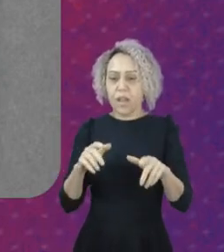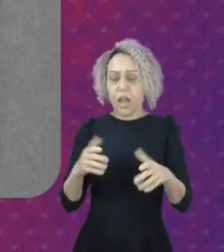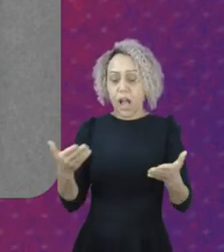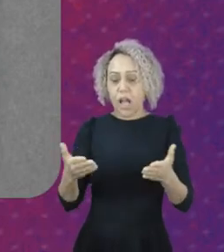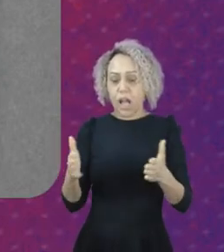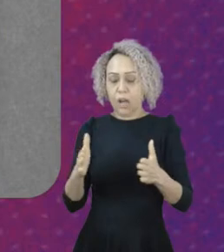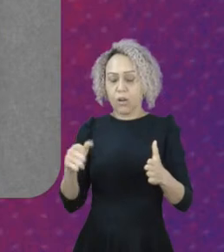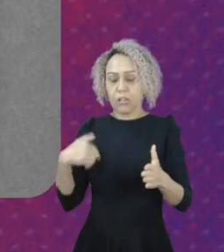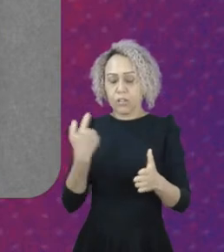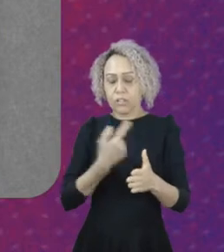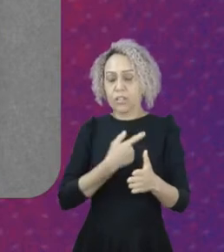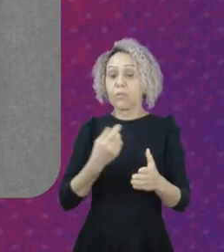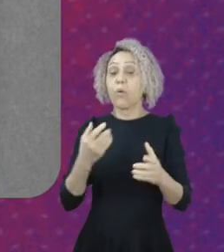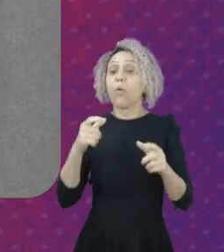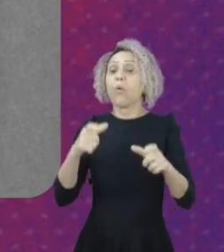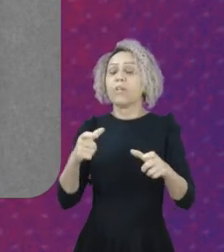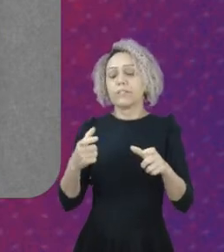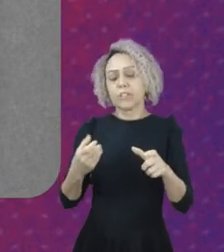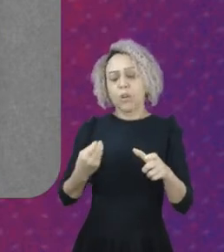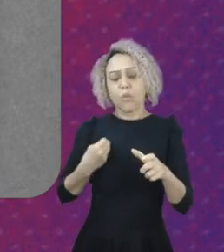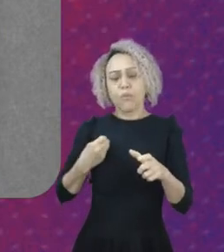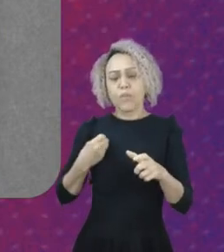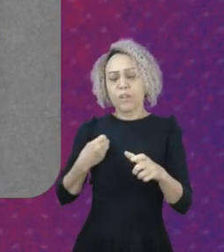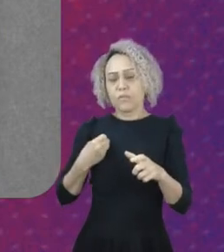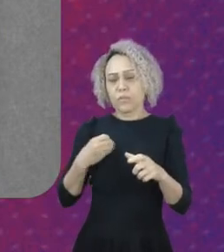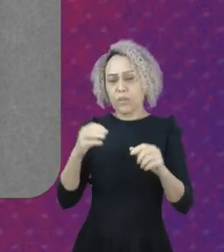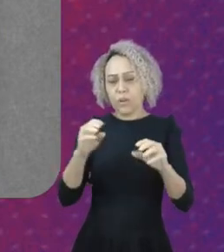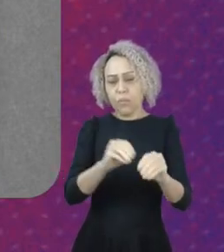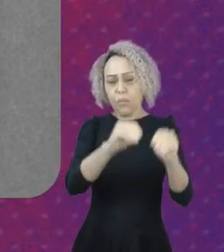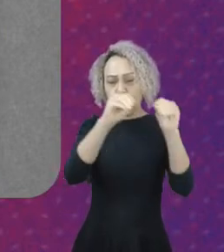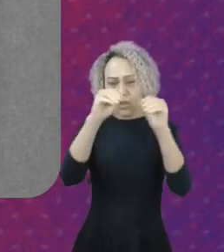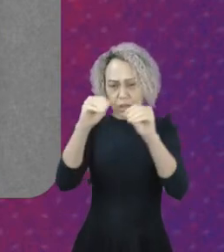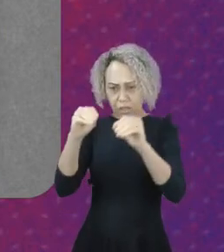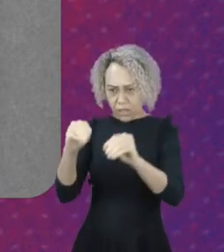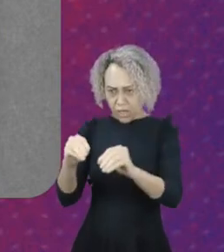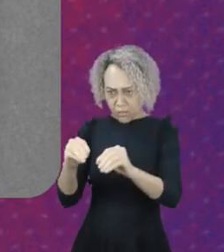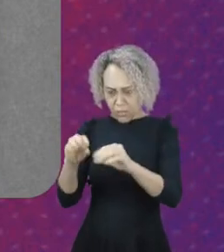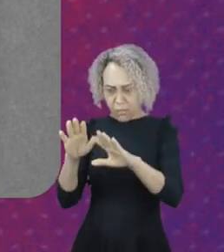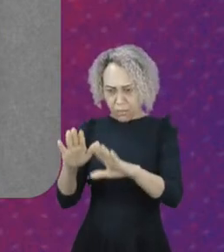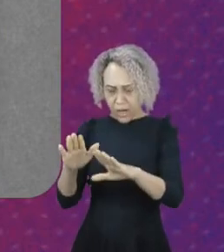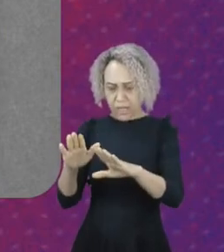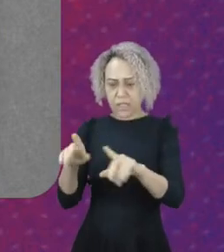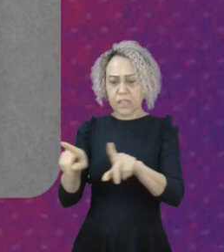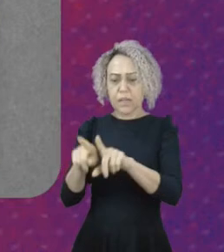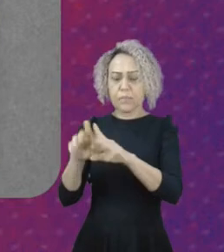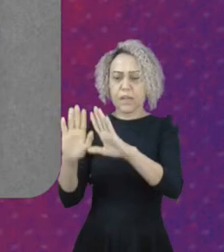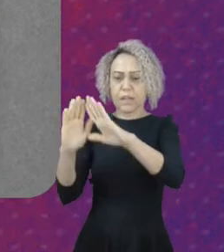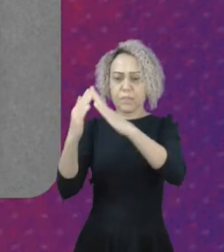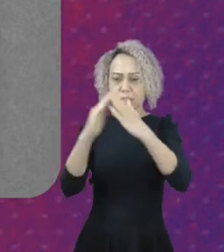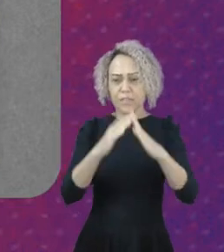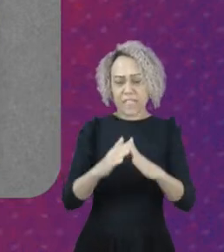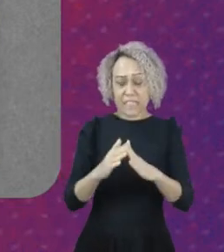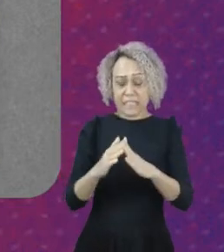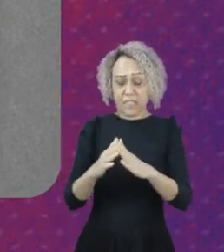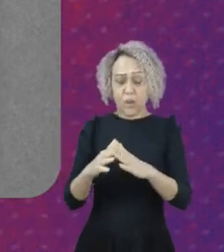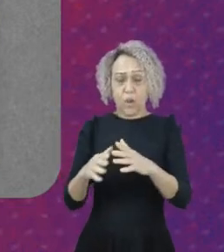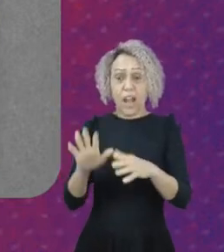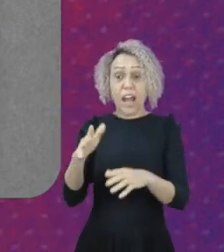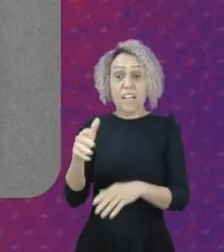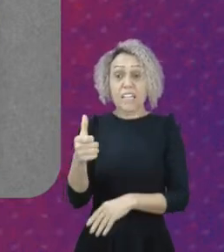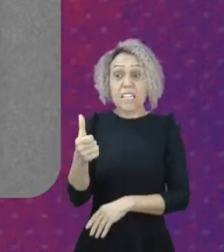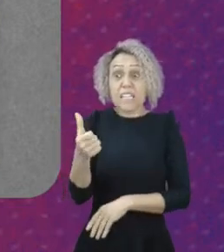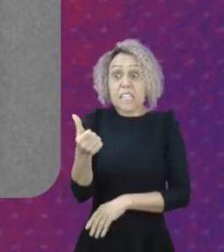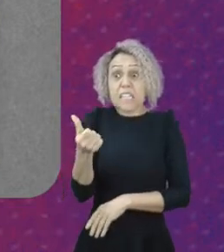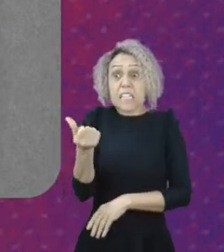mas também na periferia, numa região em que tem 6 vezes mais boletins de ocorrência do que